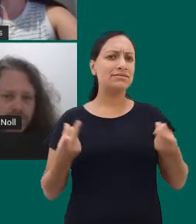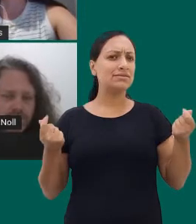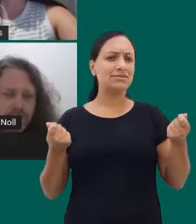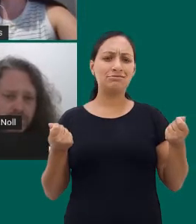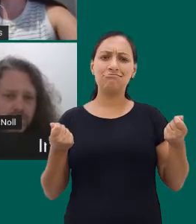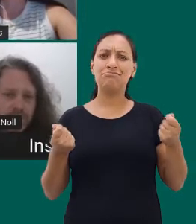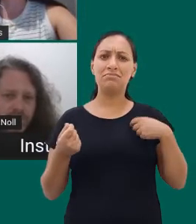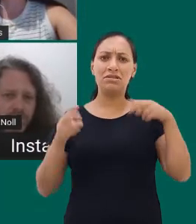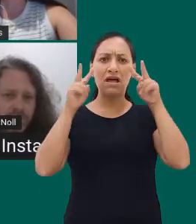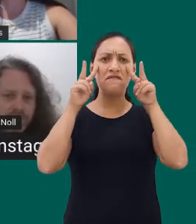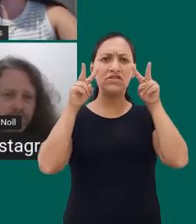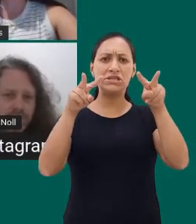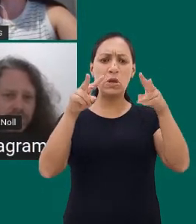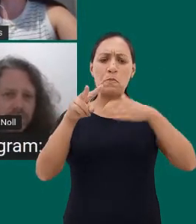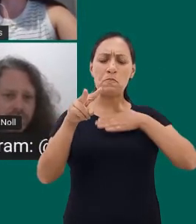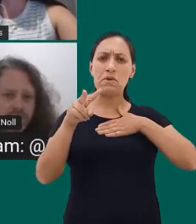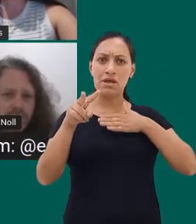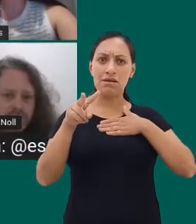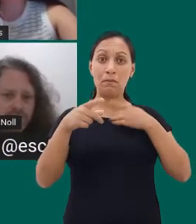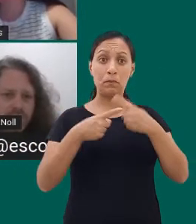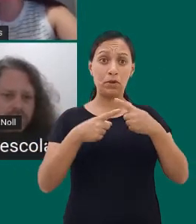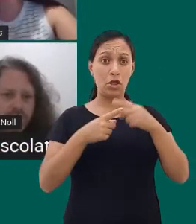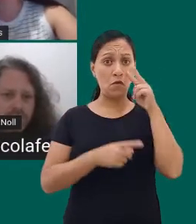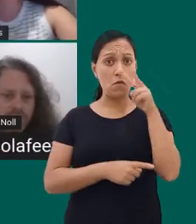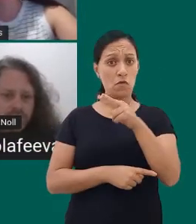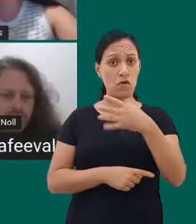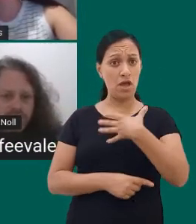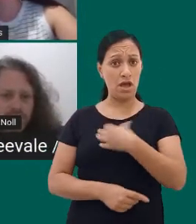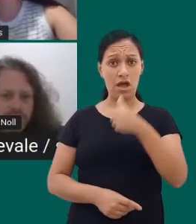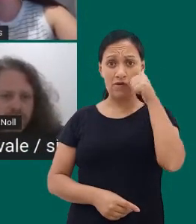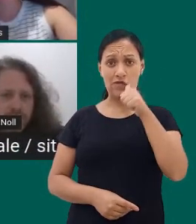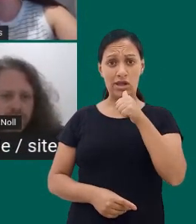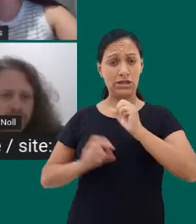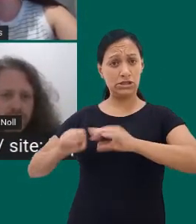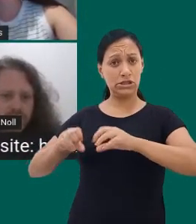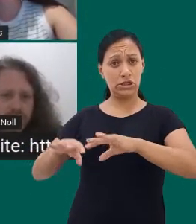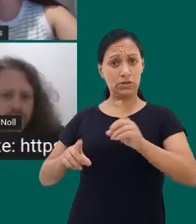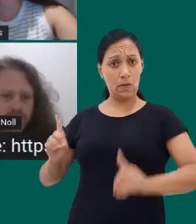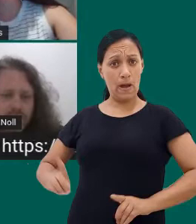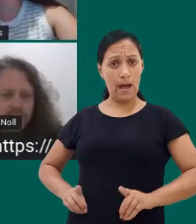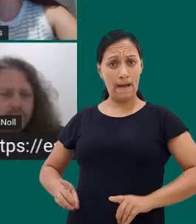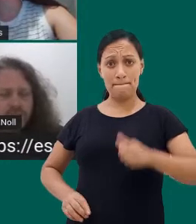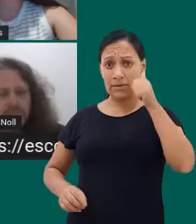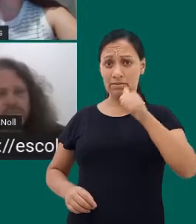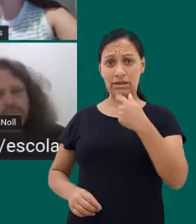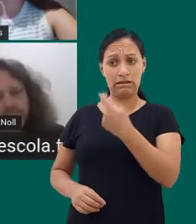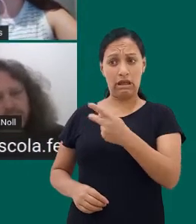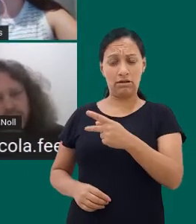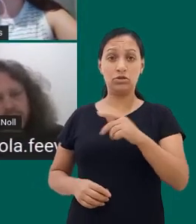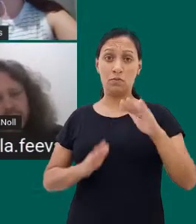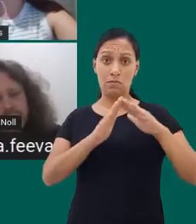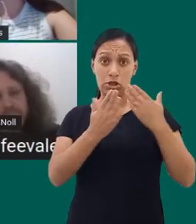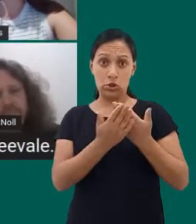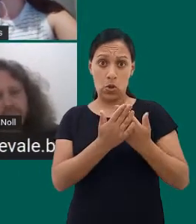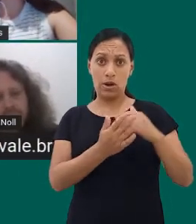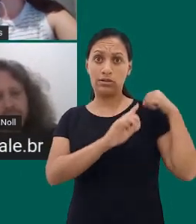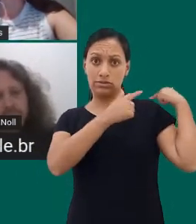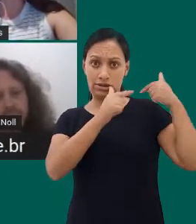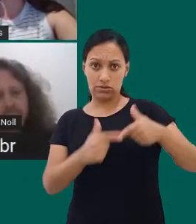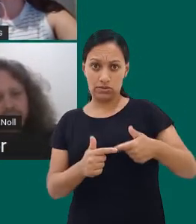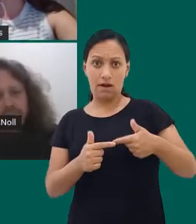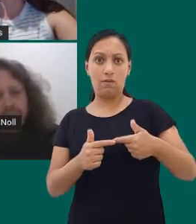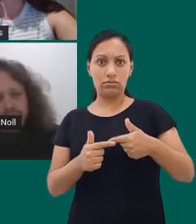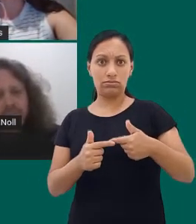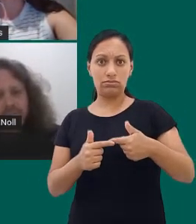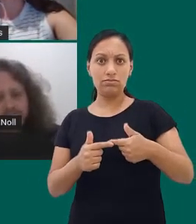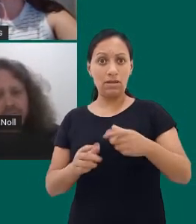assim, porque eu vi a minha filha dando aula para prima dela que está numa escola, vamos botar entre aspas, tradicional, né? Com livro, tema,